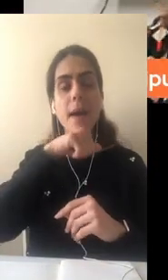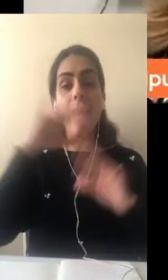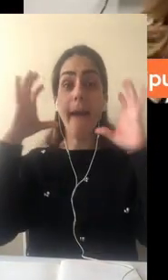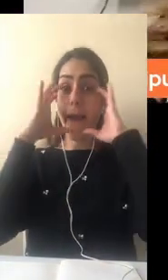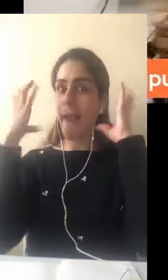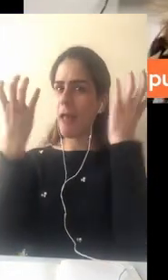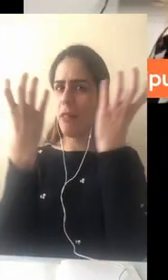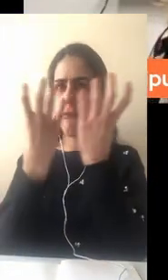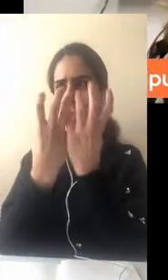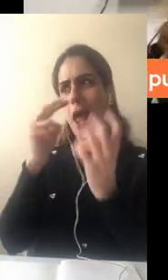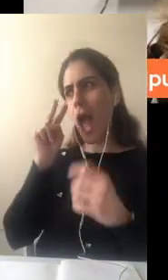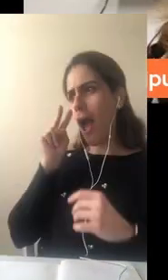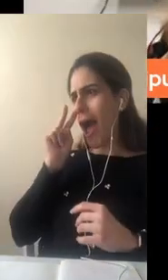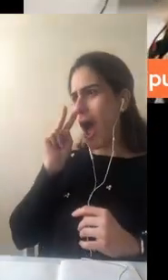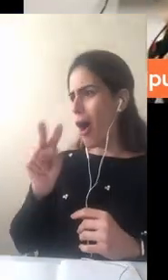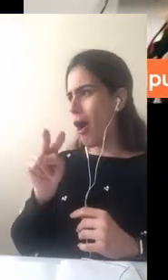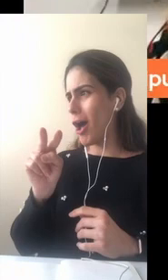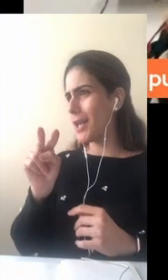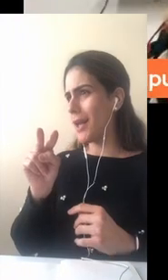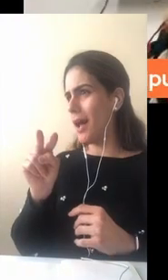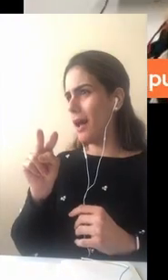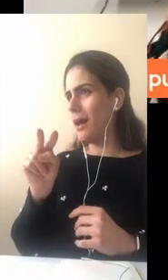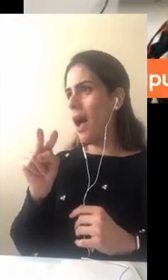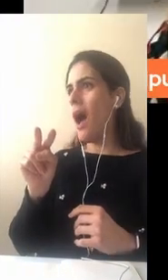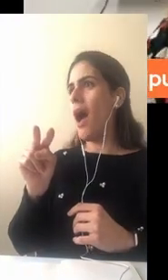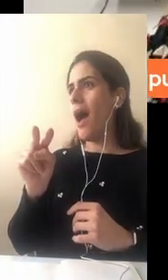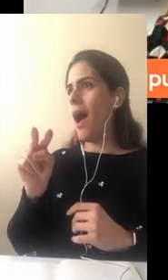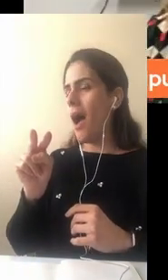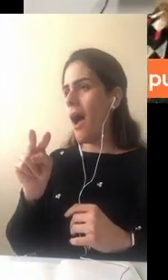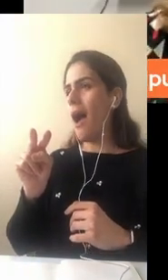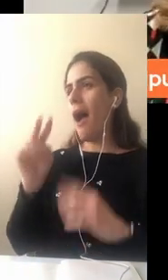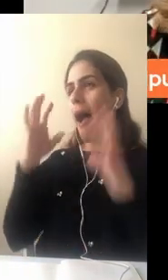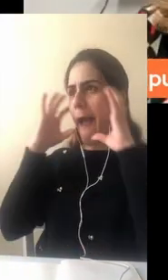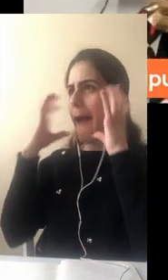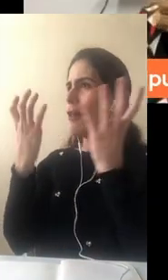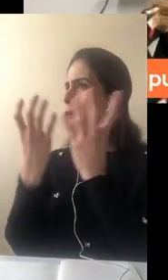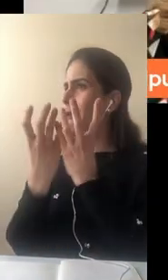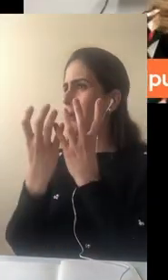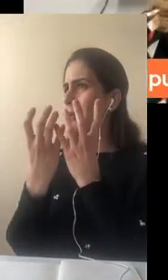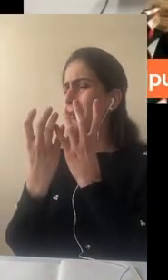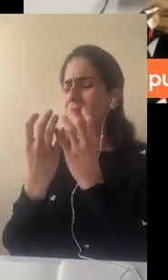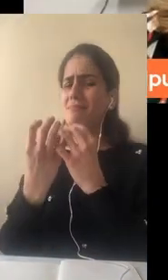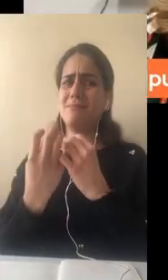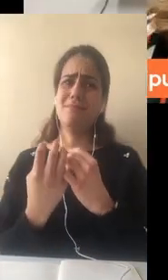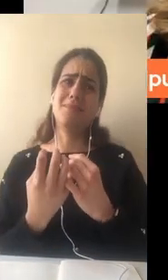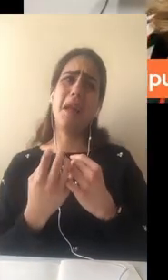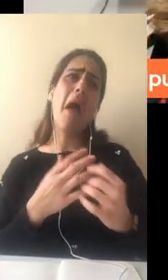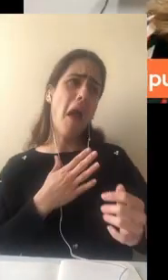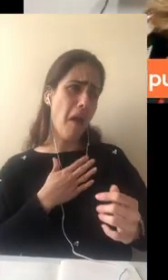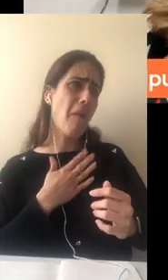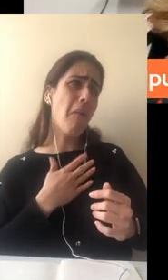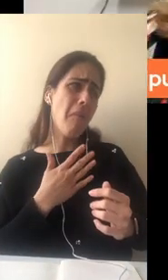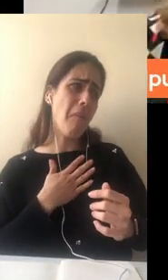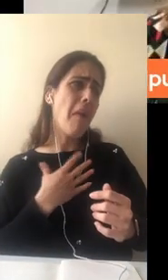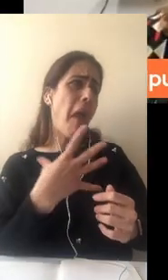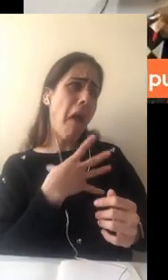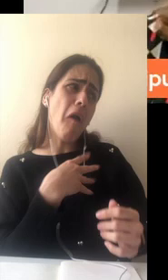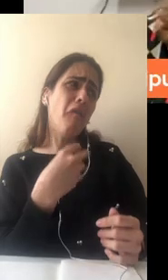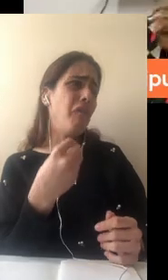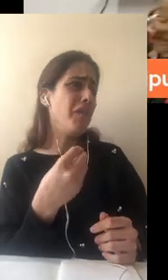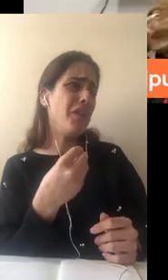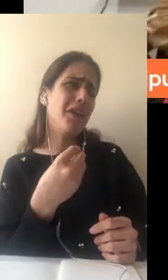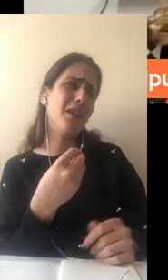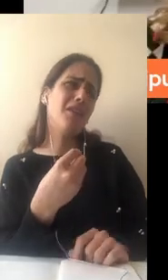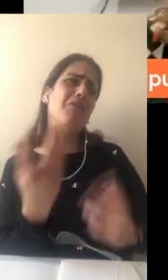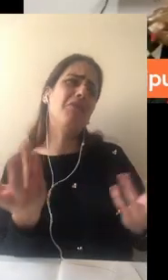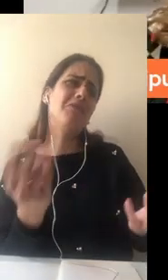para aquele condomínio todo decorado, para as crianças correndo, todo mundo. Você fala, ai, coitado dos meus filhos, como é